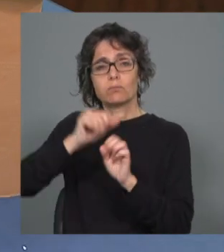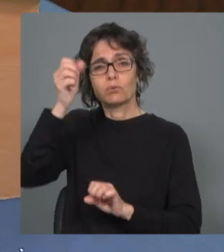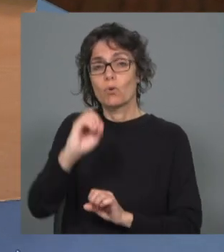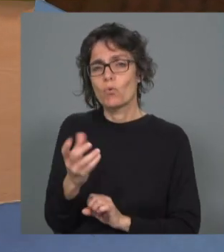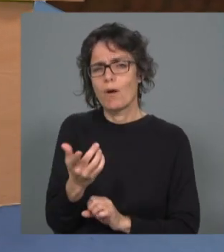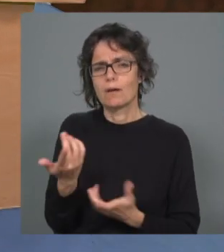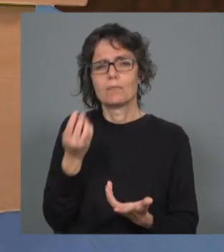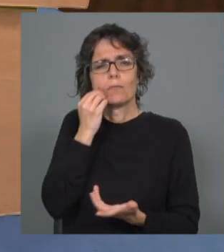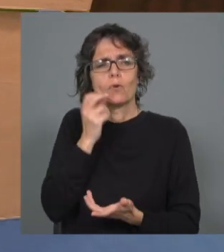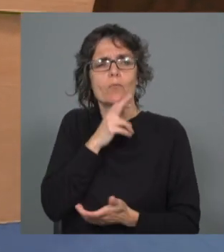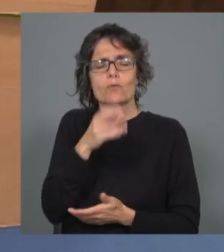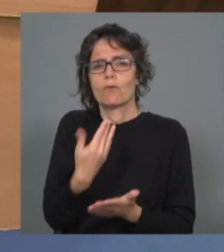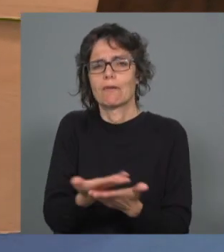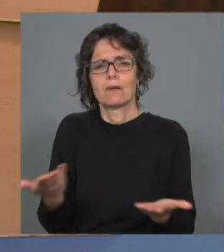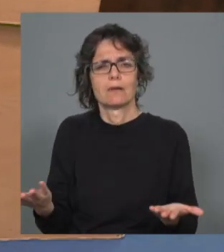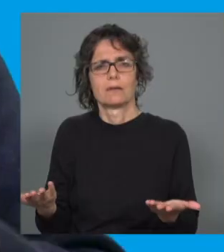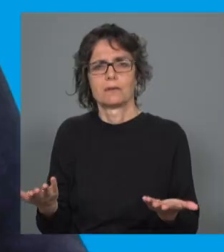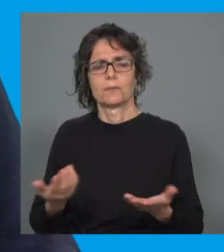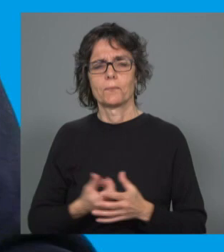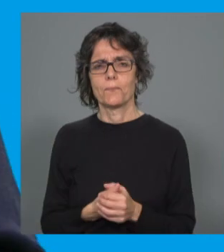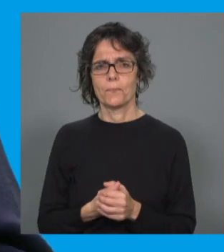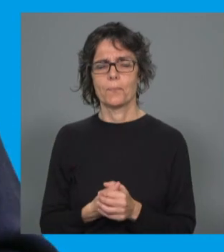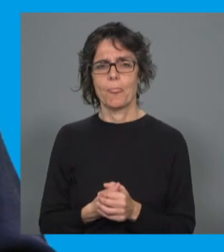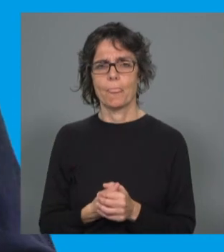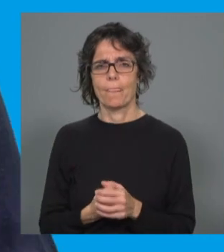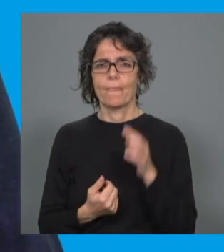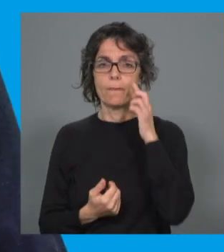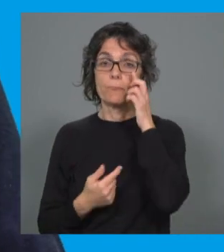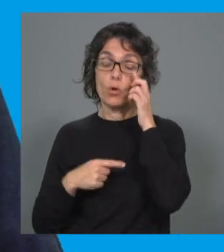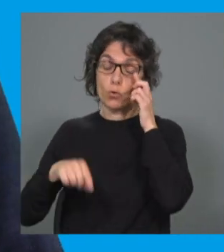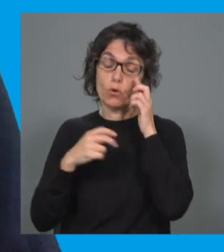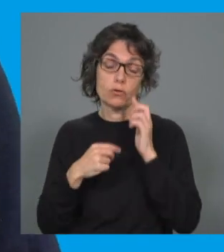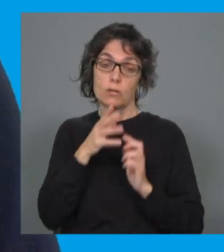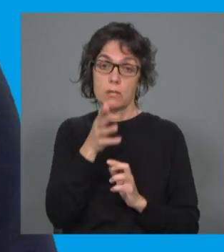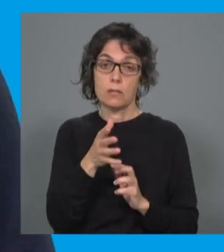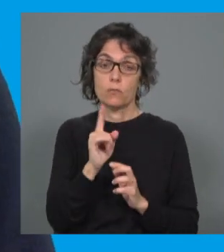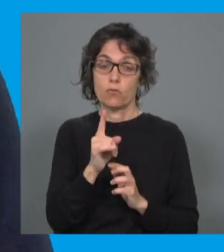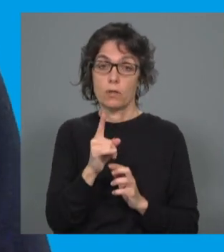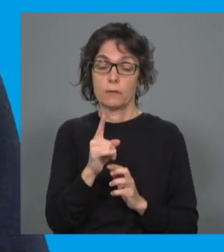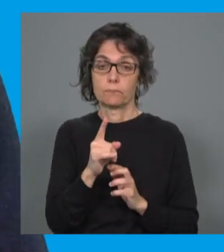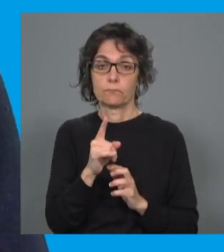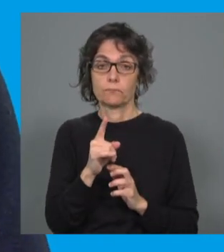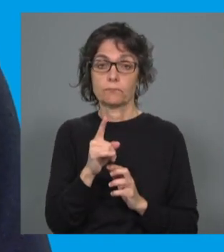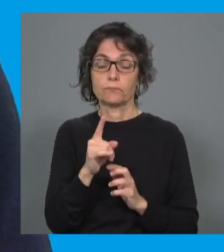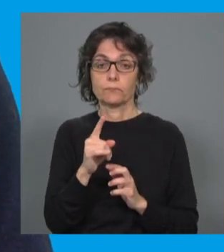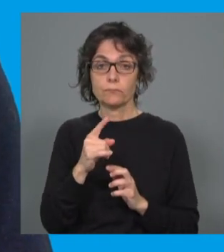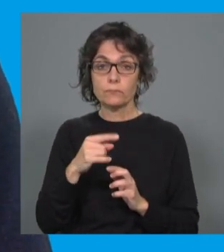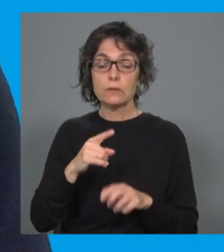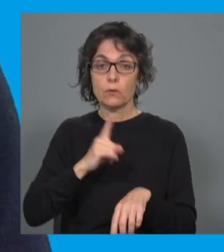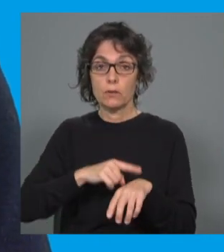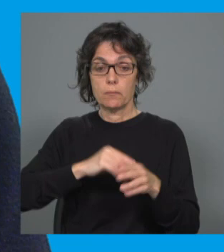tem que encontrar também respostas para estas pessoas. Uma das respostas que nós defendemos é que deve-se trabalhar menos